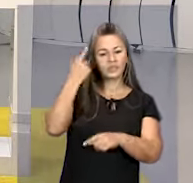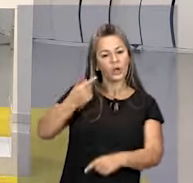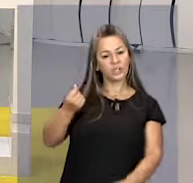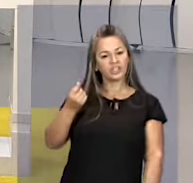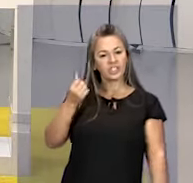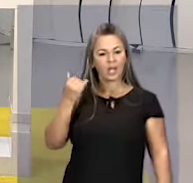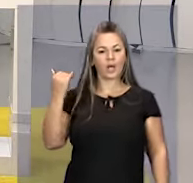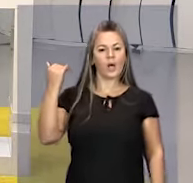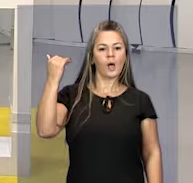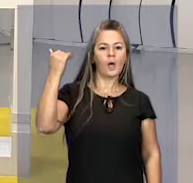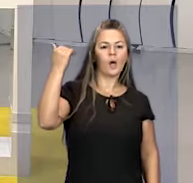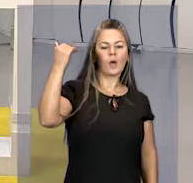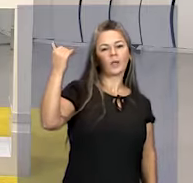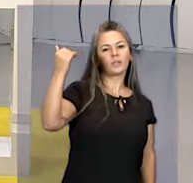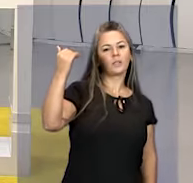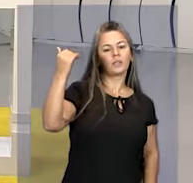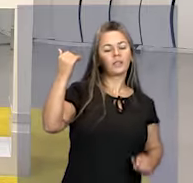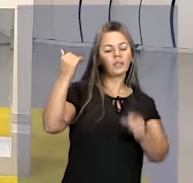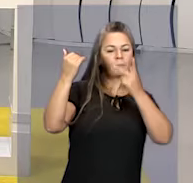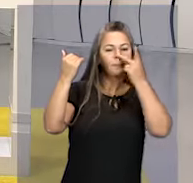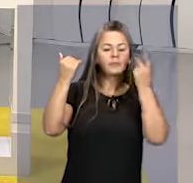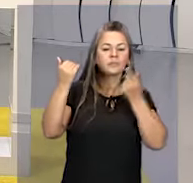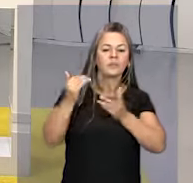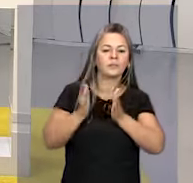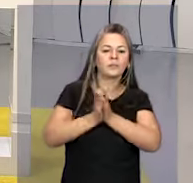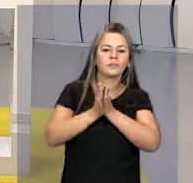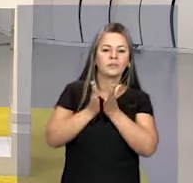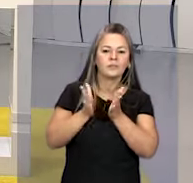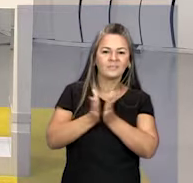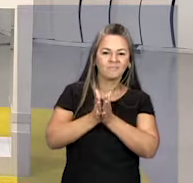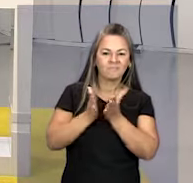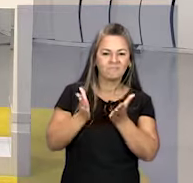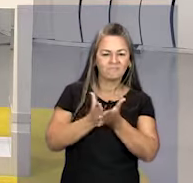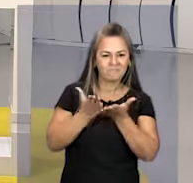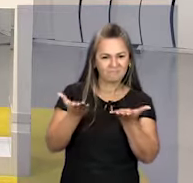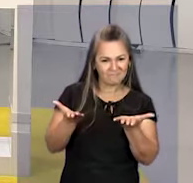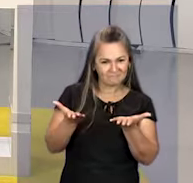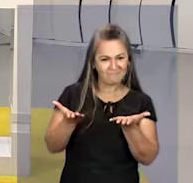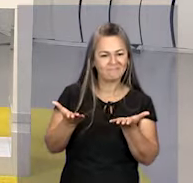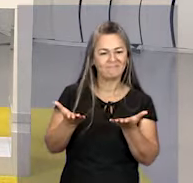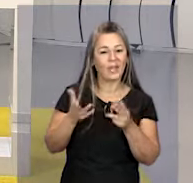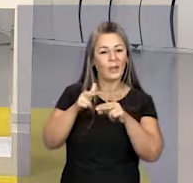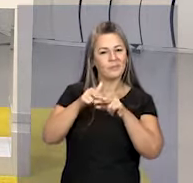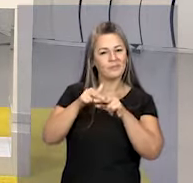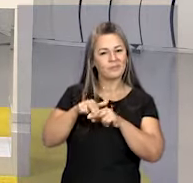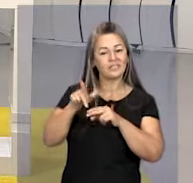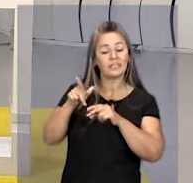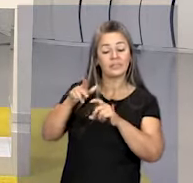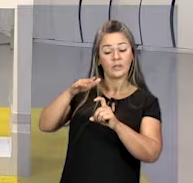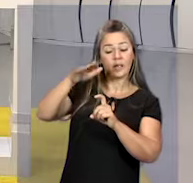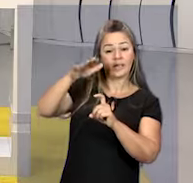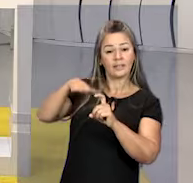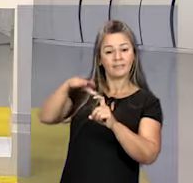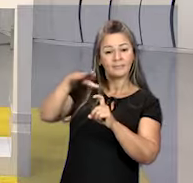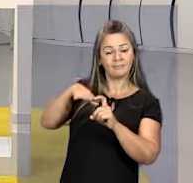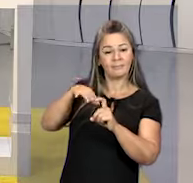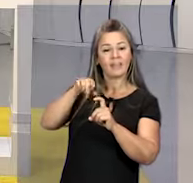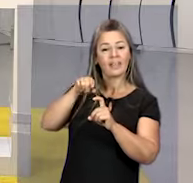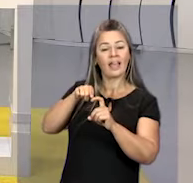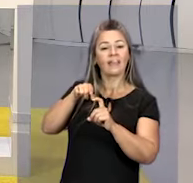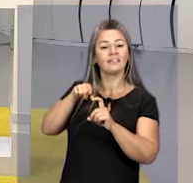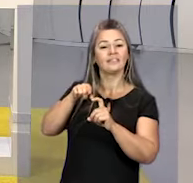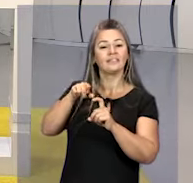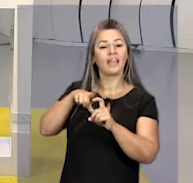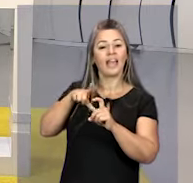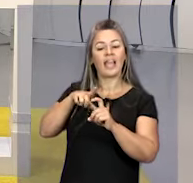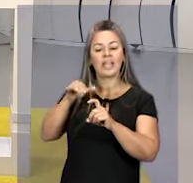pessoas ocupam na sociedade. Então, os mitos de criação, eles acabam ajudando a ordenar o pensamento